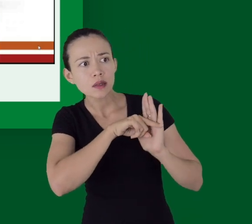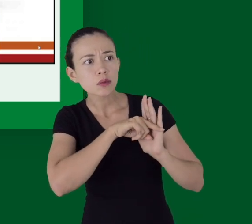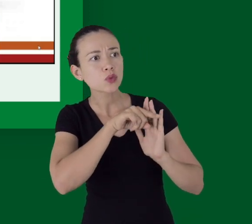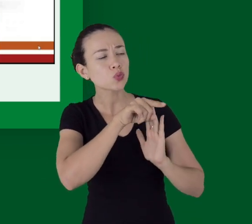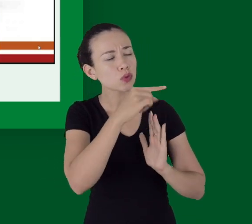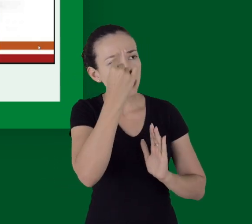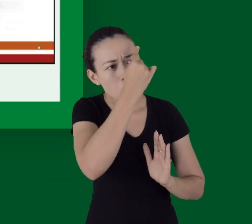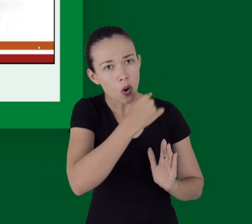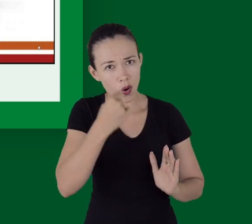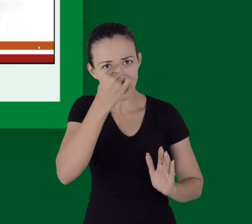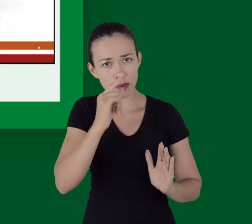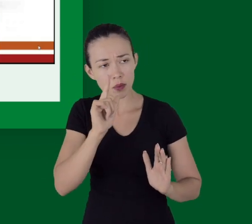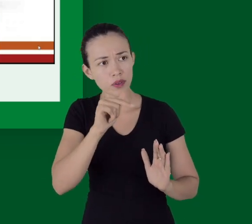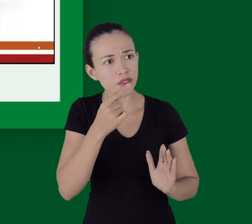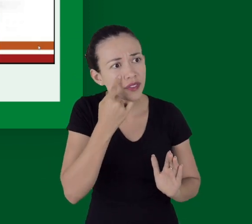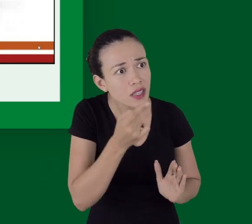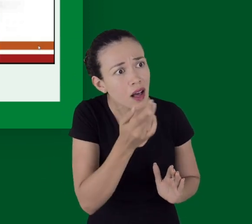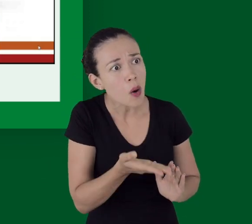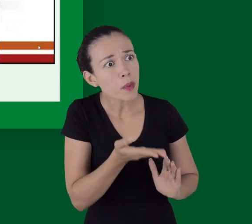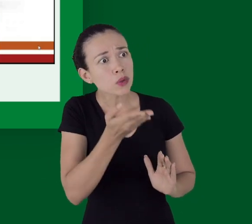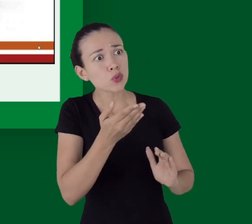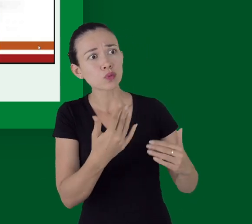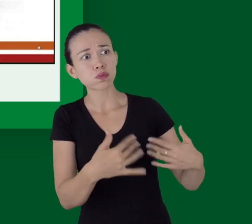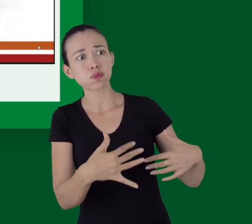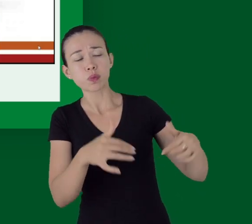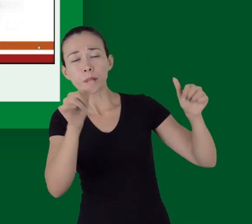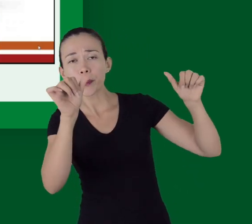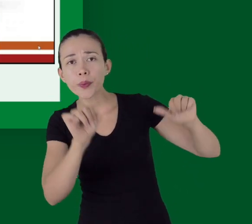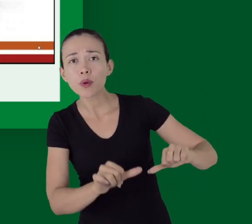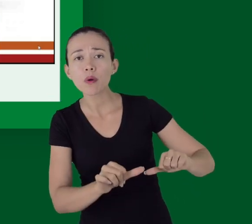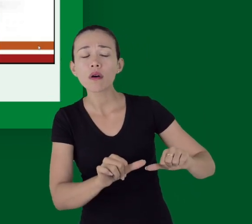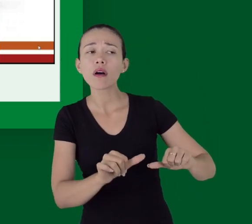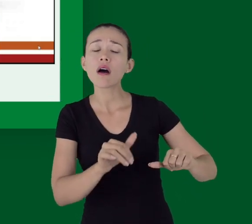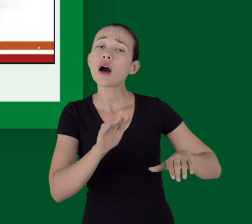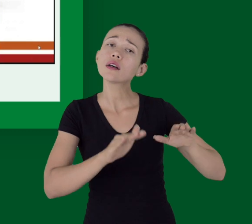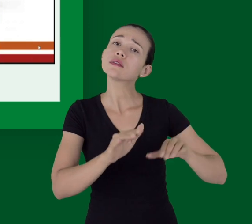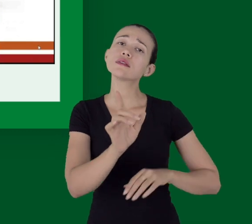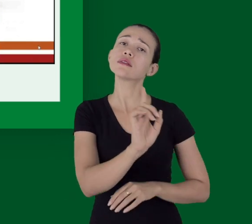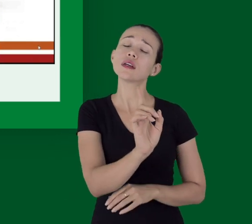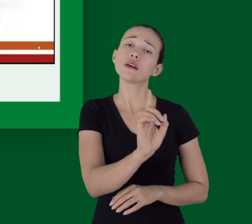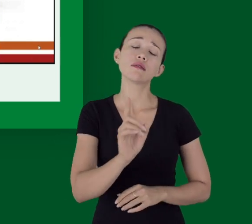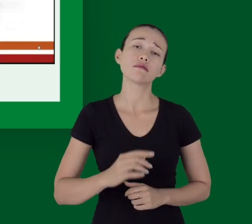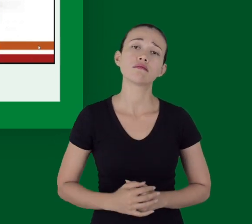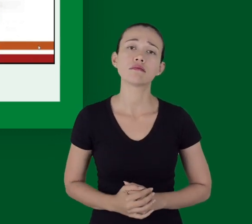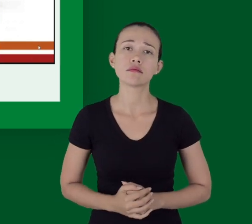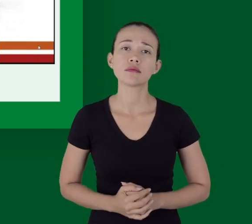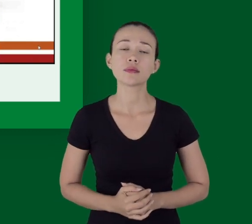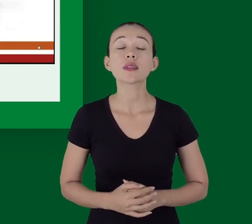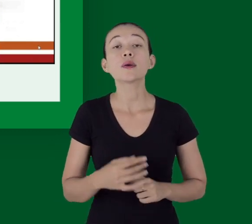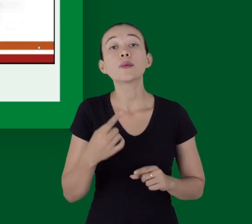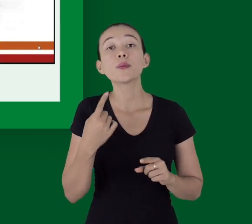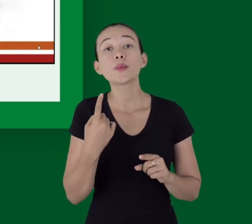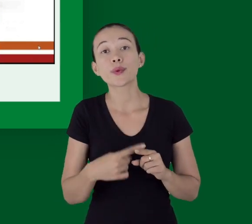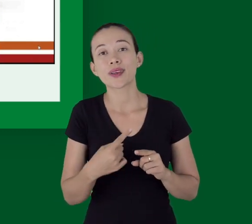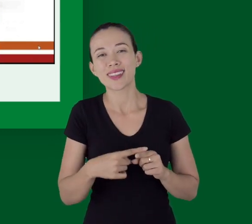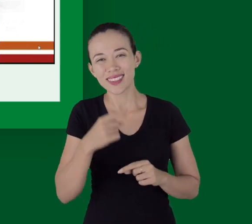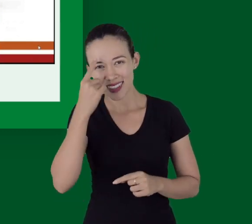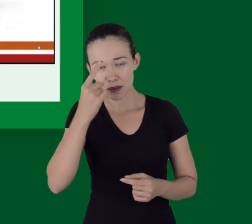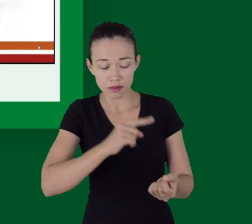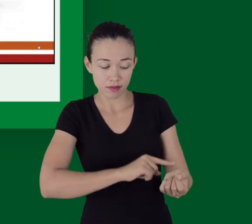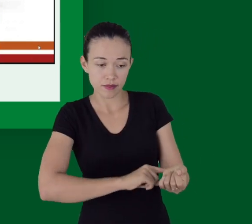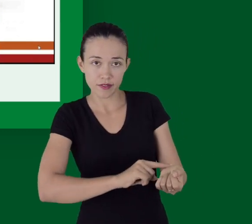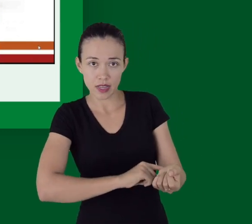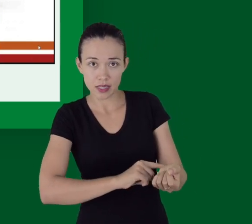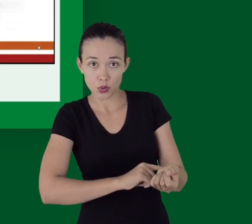com 1 hora, a troponina vai ter subido. Você vai falar, nossa, ele piorou. Não necessariamente. Porque se tiver associado com algum